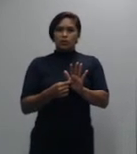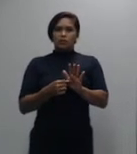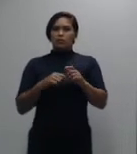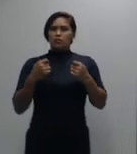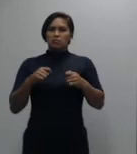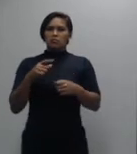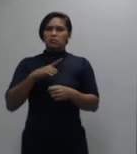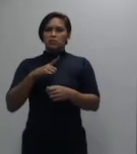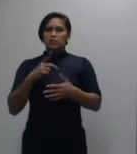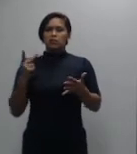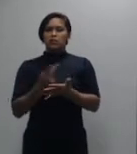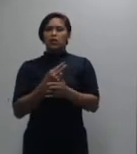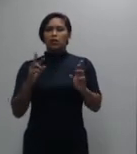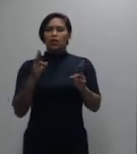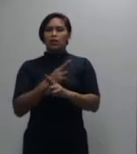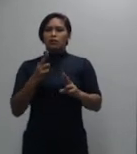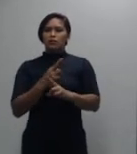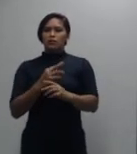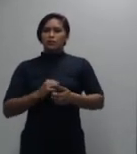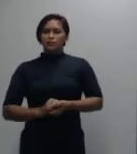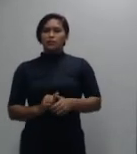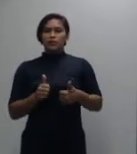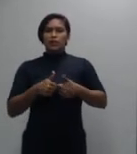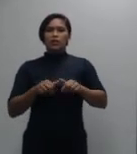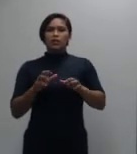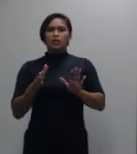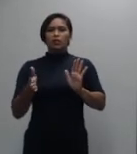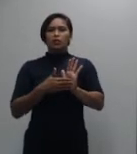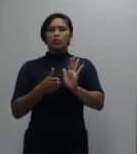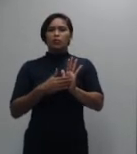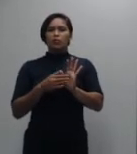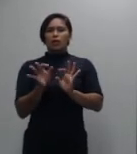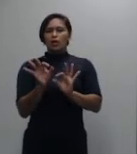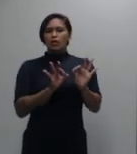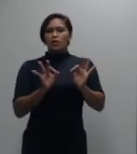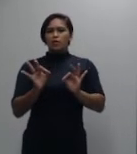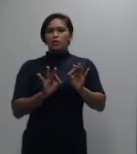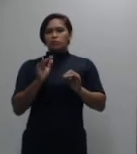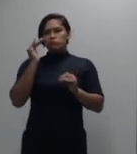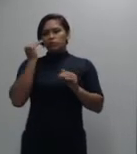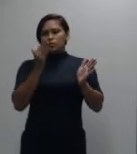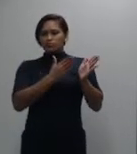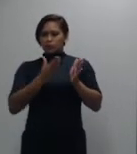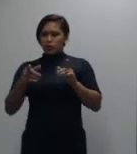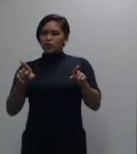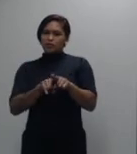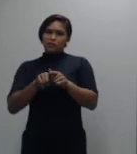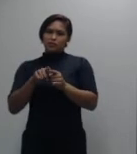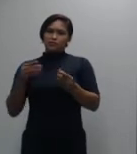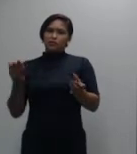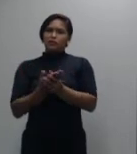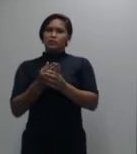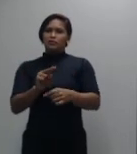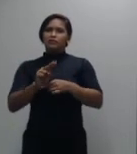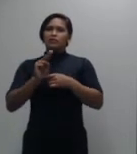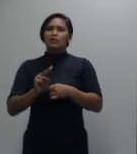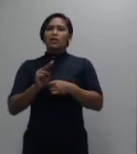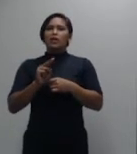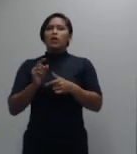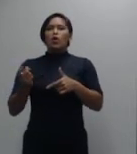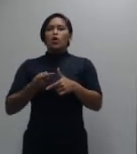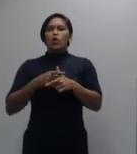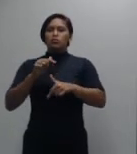em relação a ele então no propôs uma questão de honra de me sentido de prolongar as medidas cautelares de afastamento do carro em